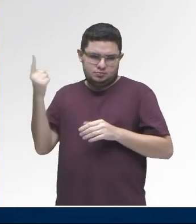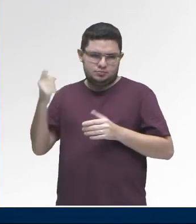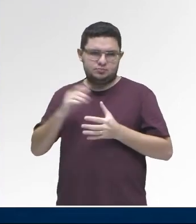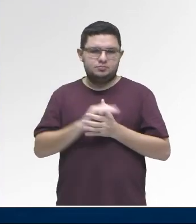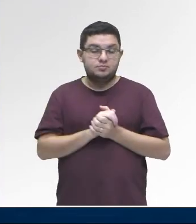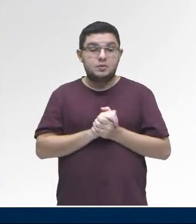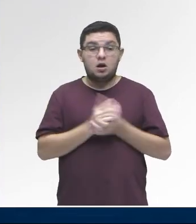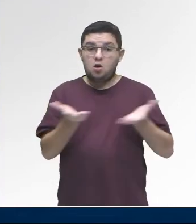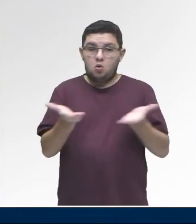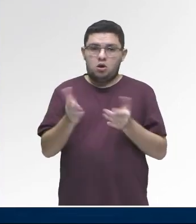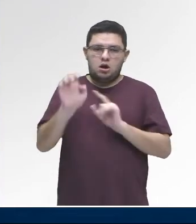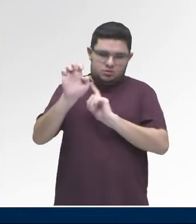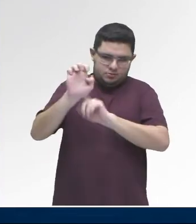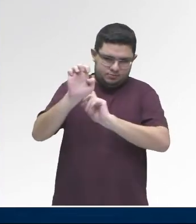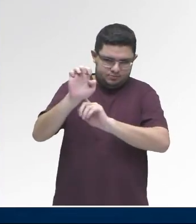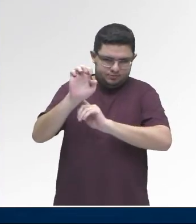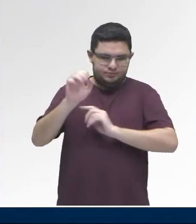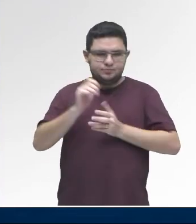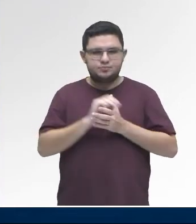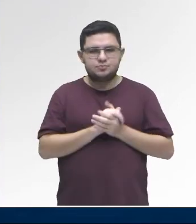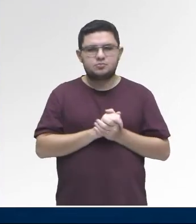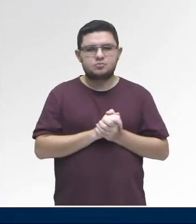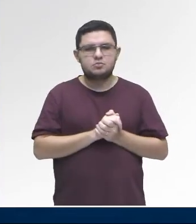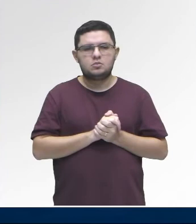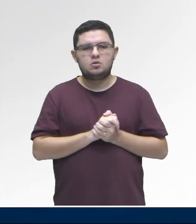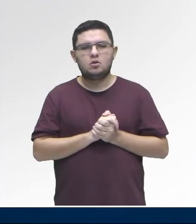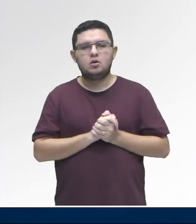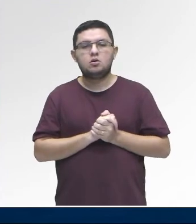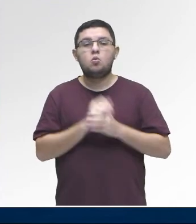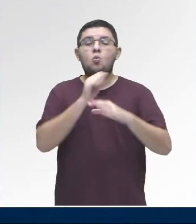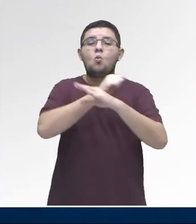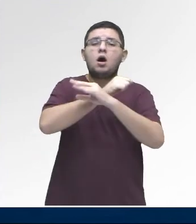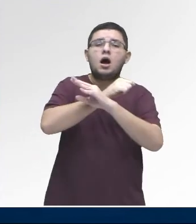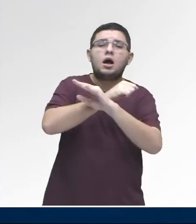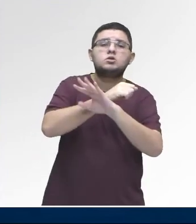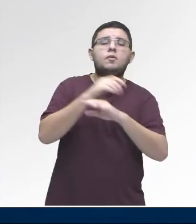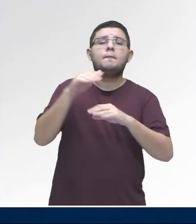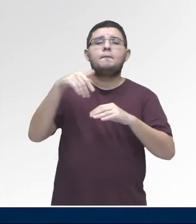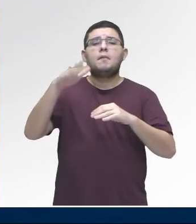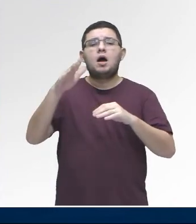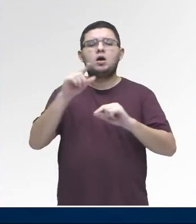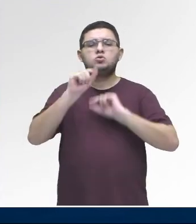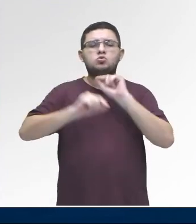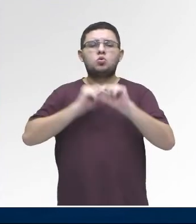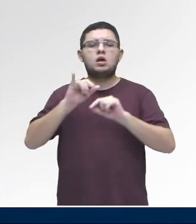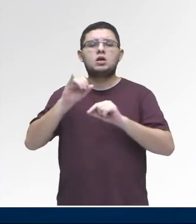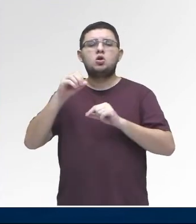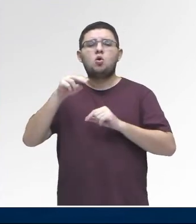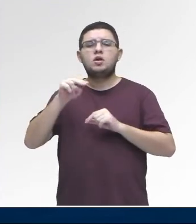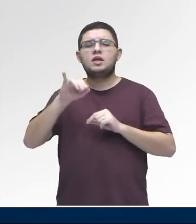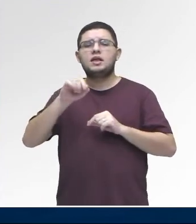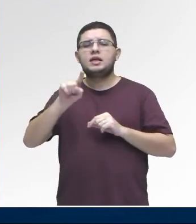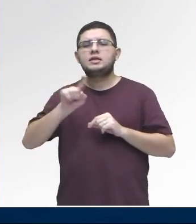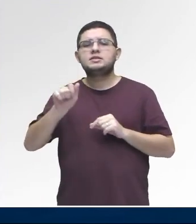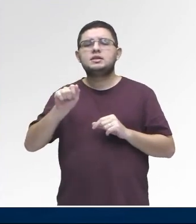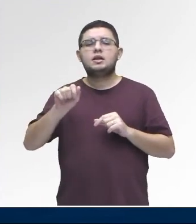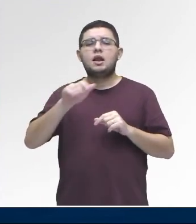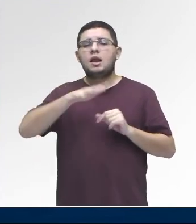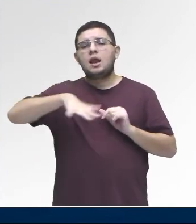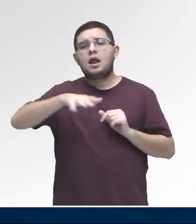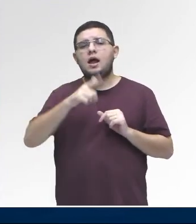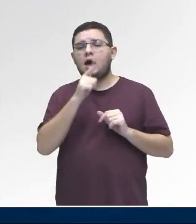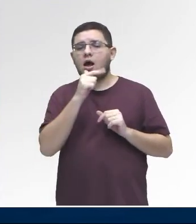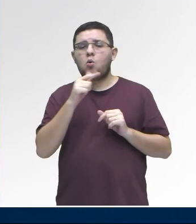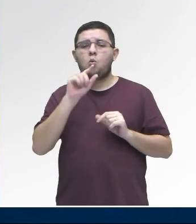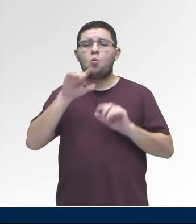O ácido que mais ioniza em água é o ácido perclórico, né? O